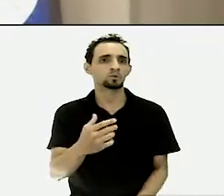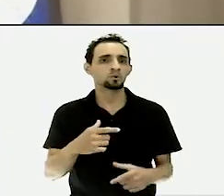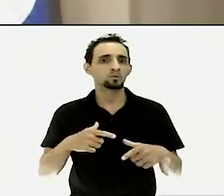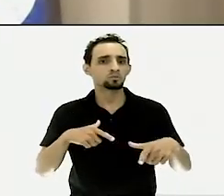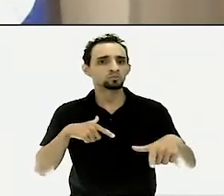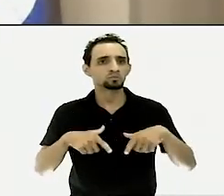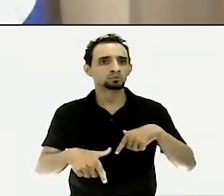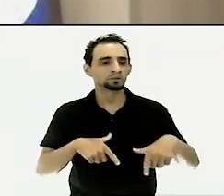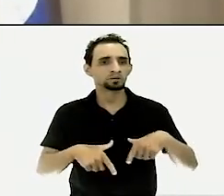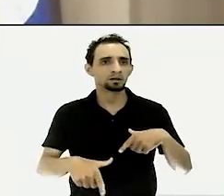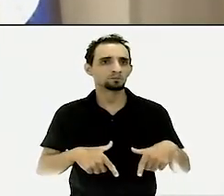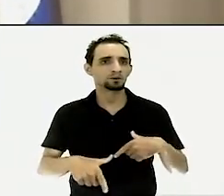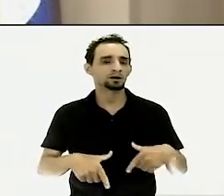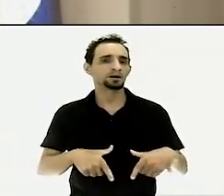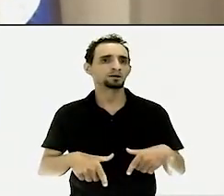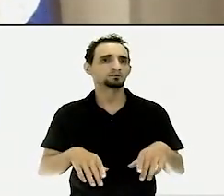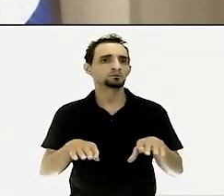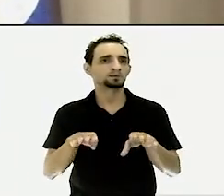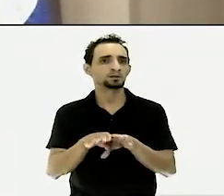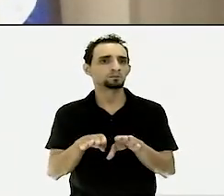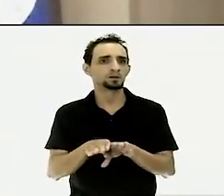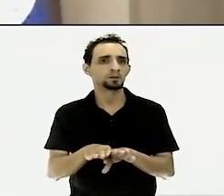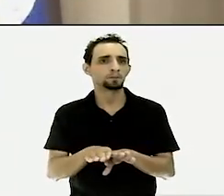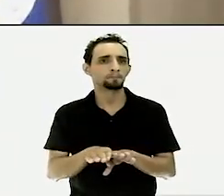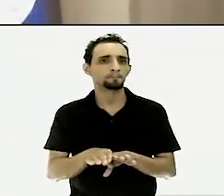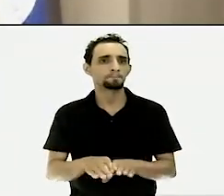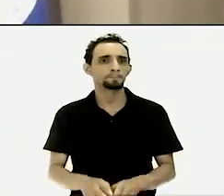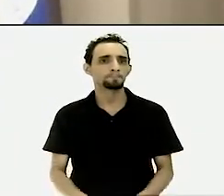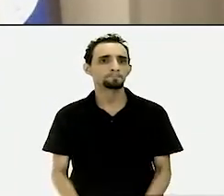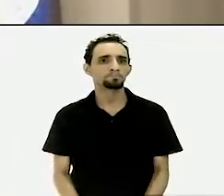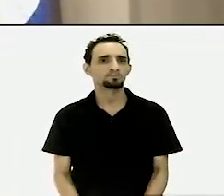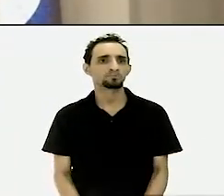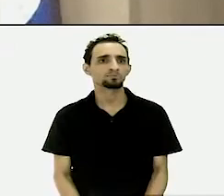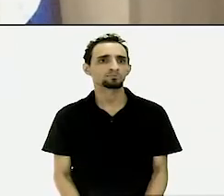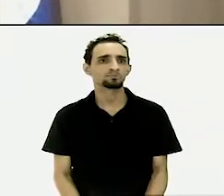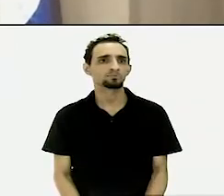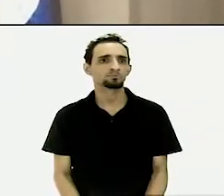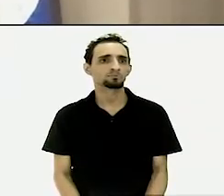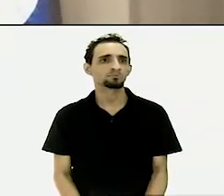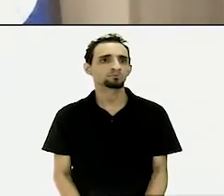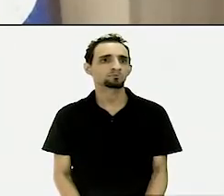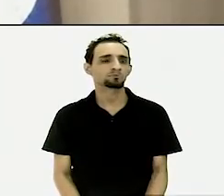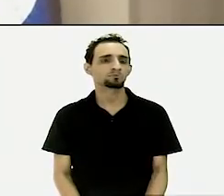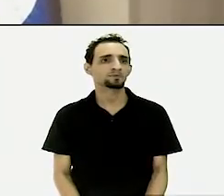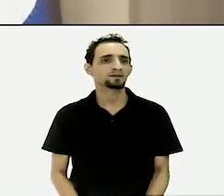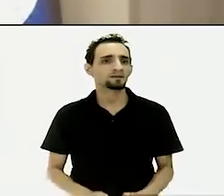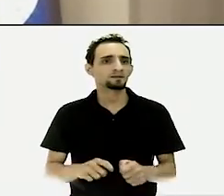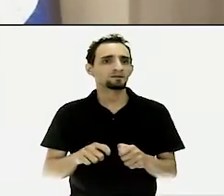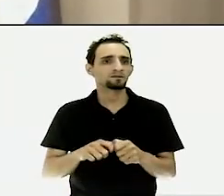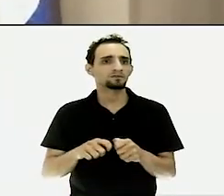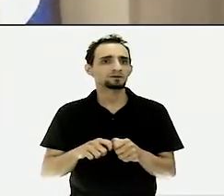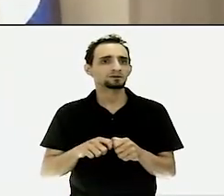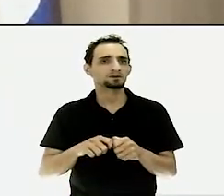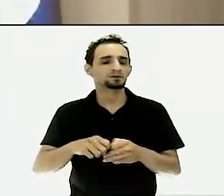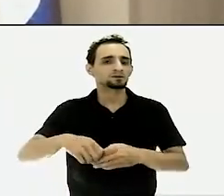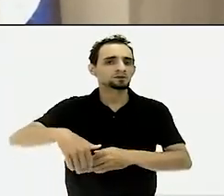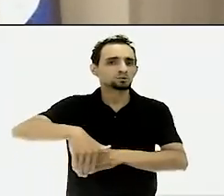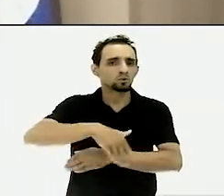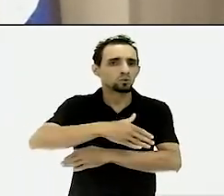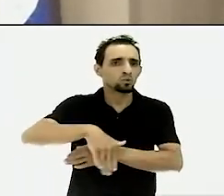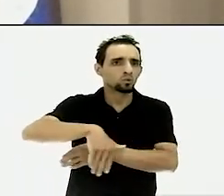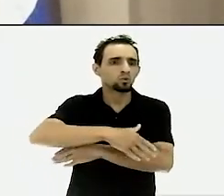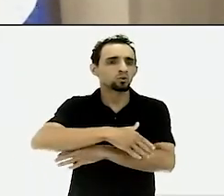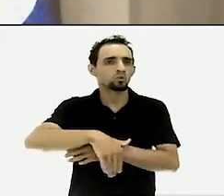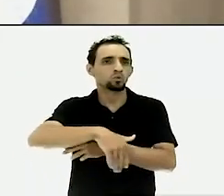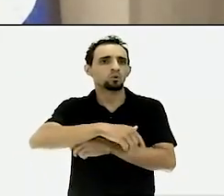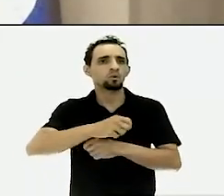que prolongue também os dias, quando entrar também a outra faixa etária, dessa faixa etária que estava dando a vacina do Covid. Porque eu